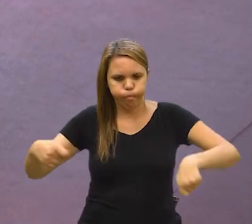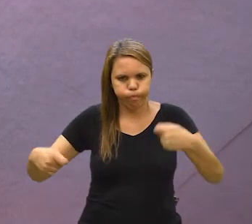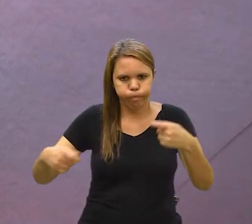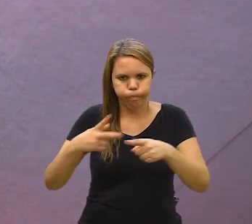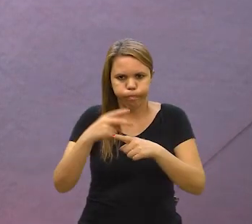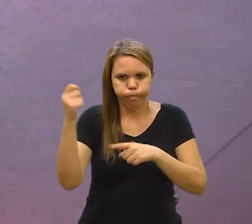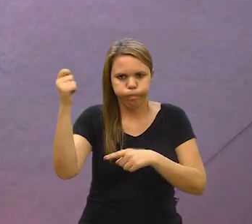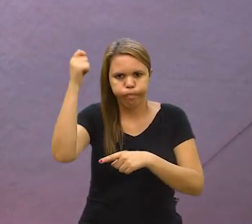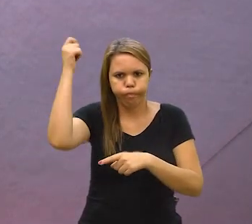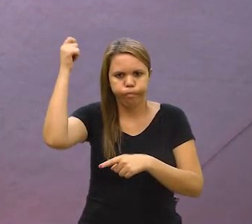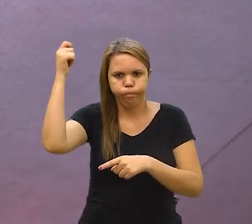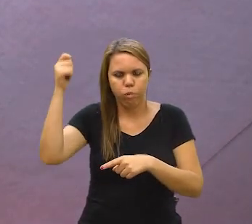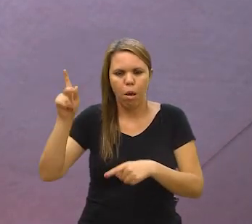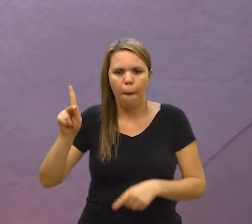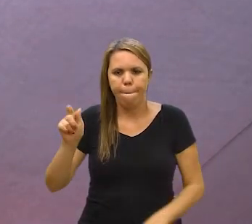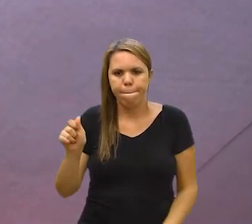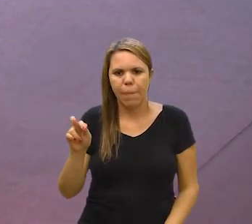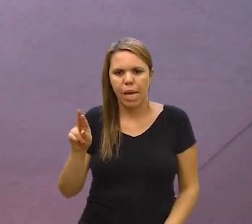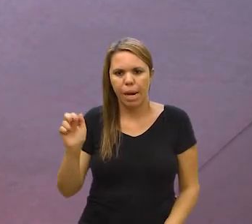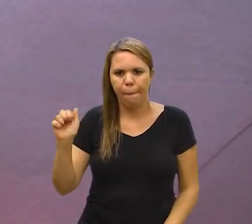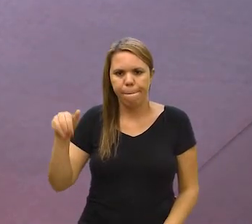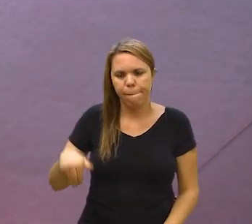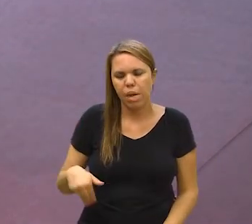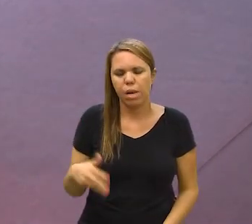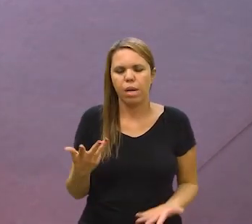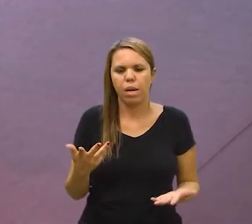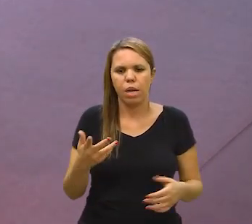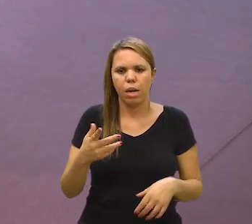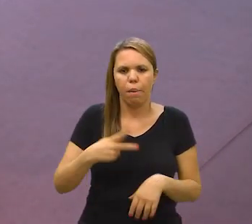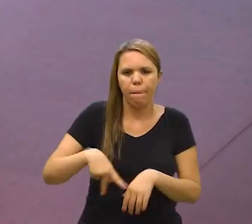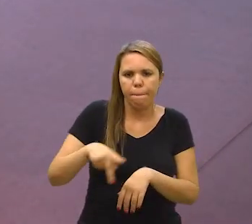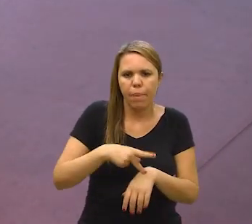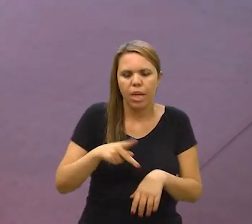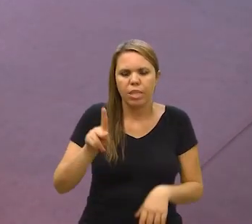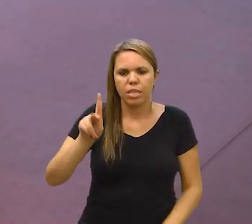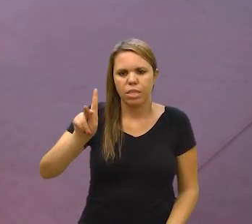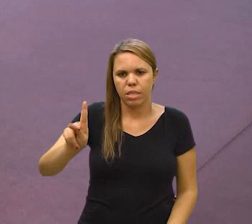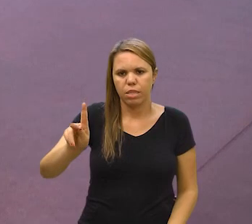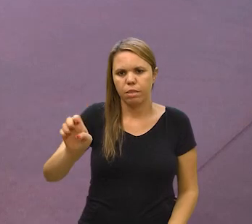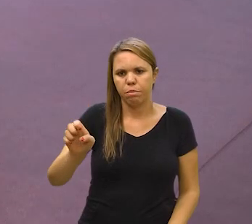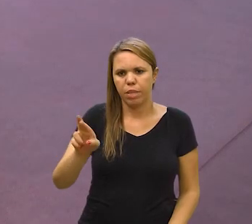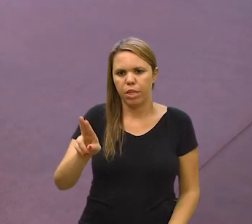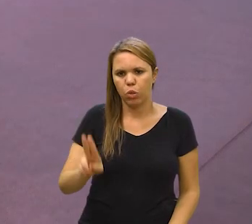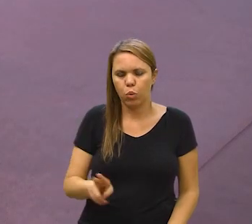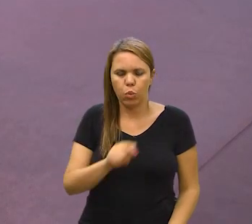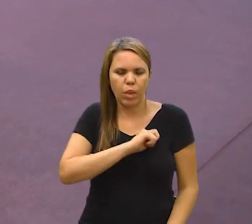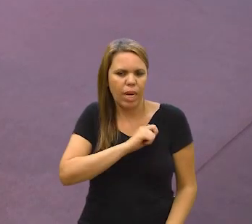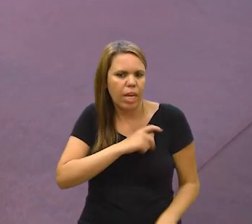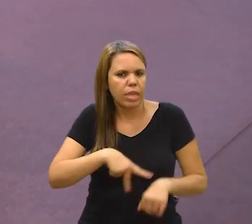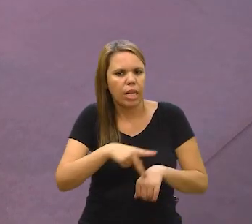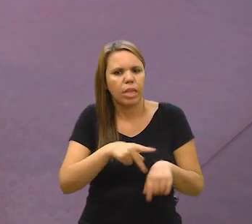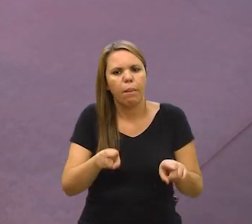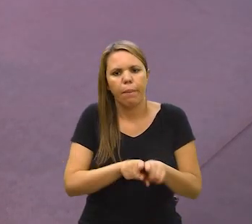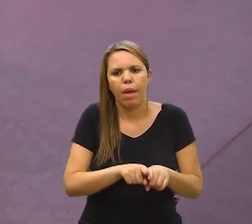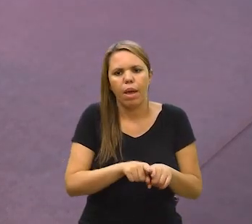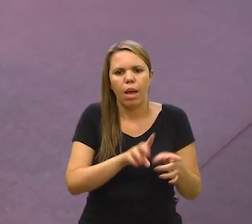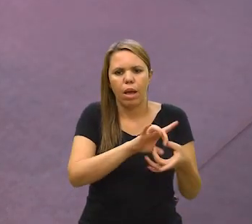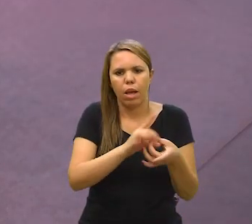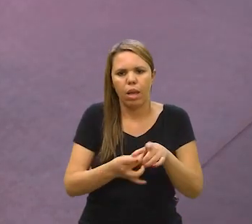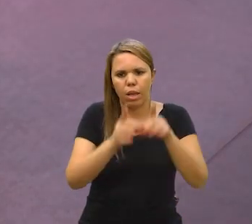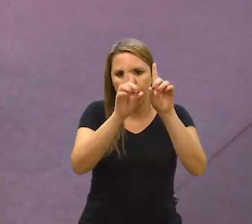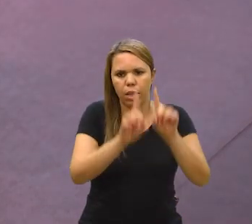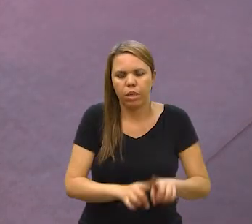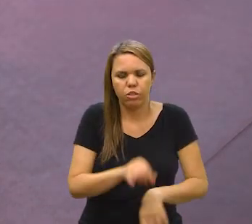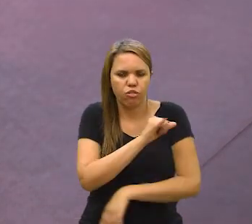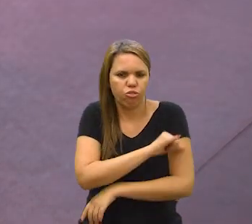Ele que já conquistou o Parapan em Lima, no Peru, em Toronto, no Canadá, já disputou os Jogos Paralímpicos no Rio de Janeiro, já